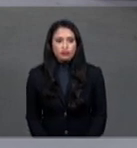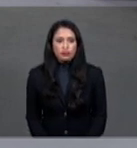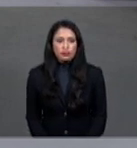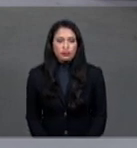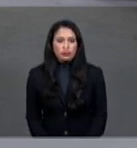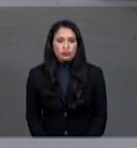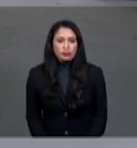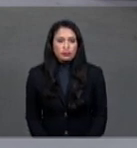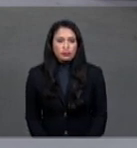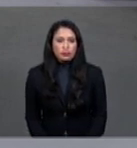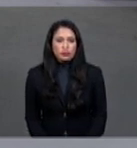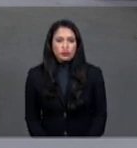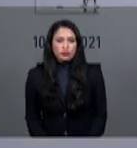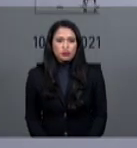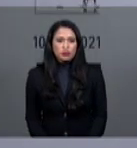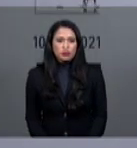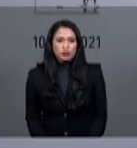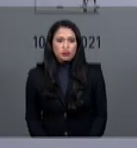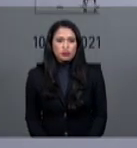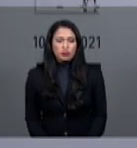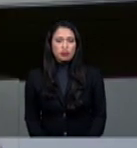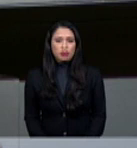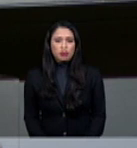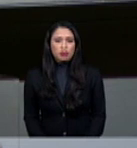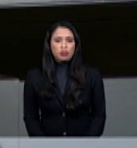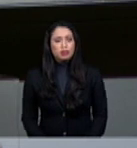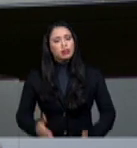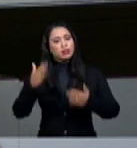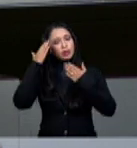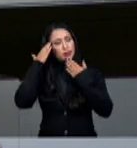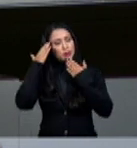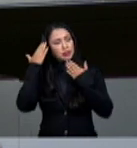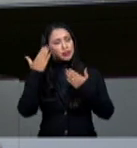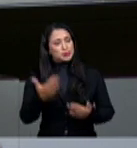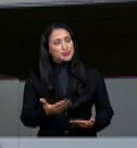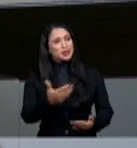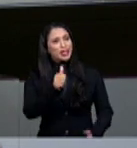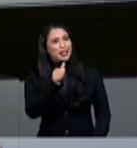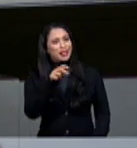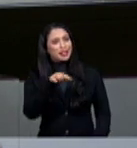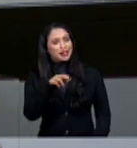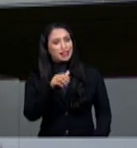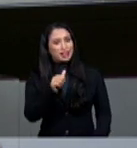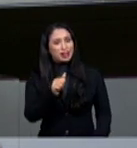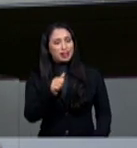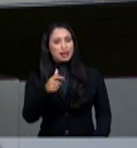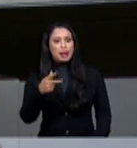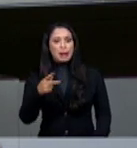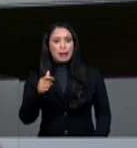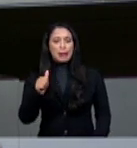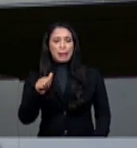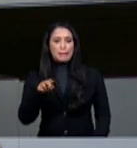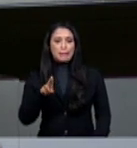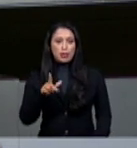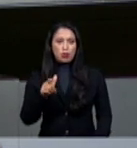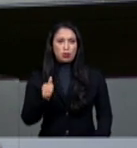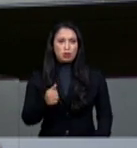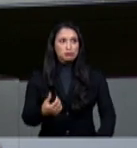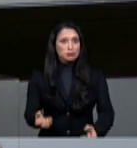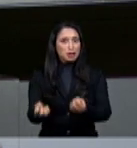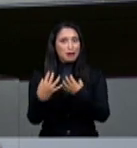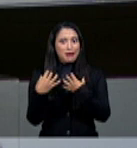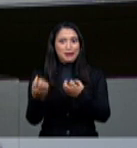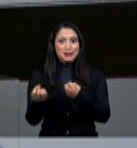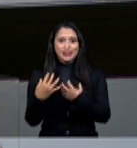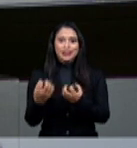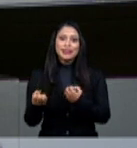Muito obrigada, Ana Paula, por essa verdadeira aula que você nos deu, nos